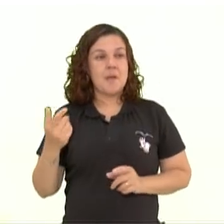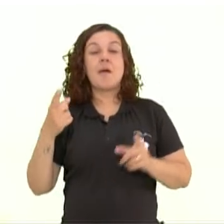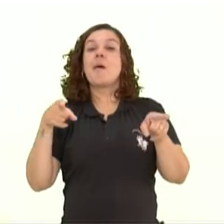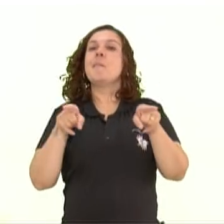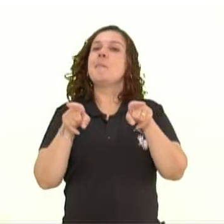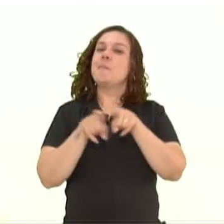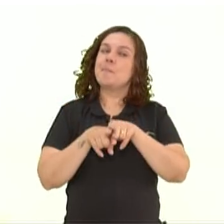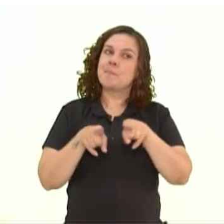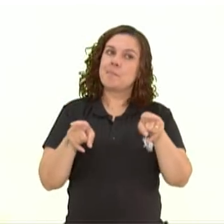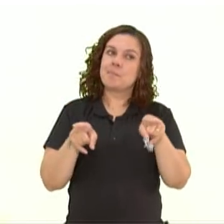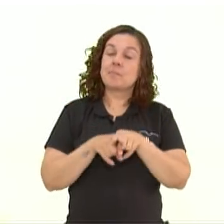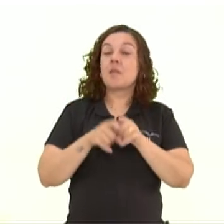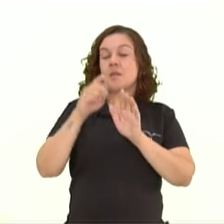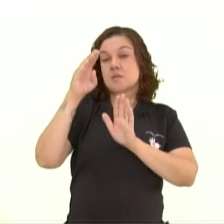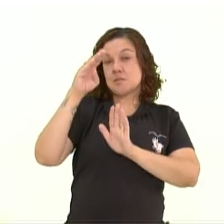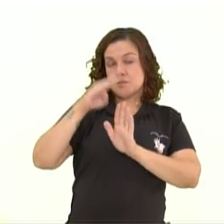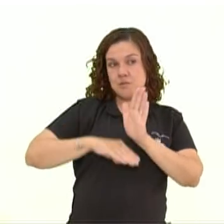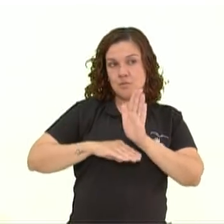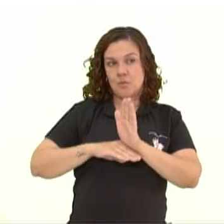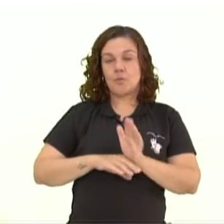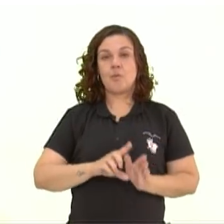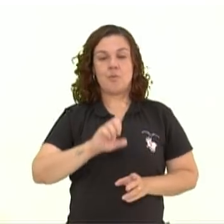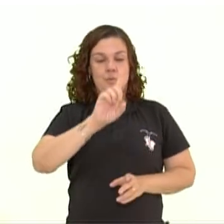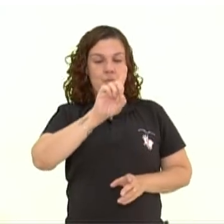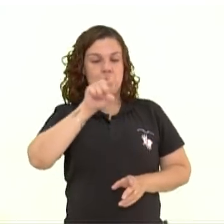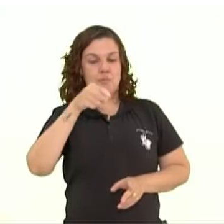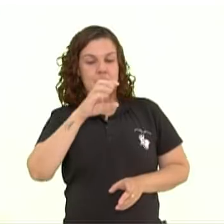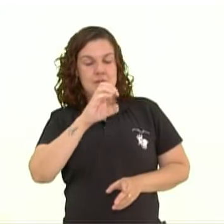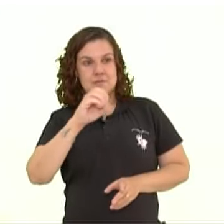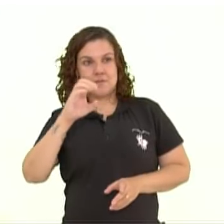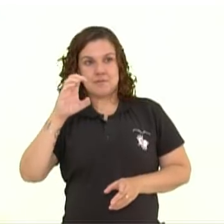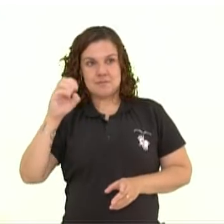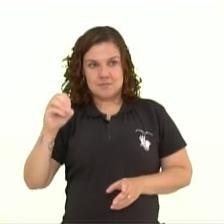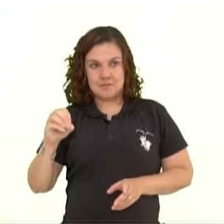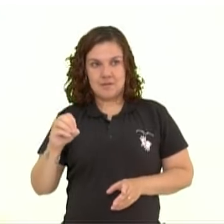a mesma coisa, a subtração. Pego uma unidade e vou tirar